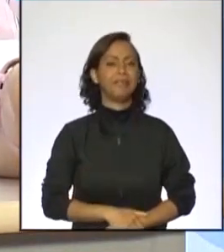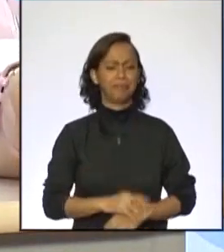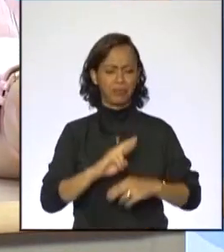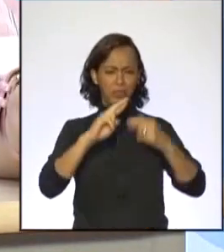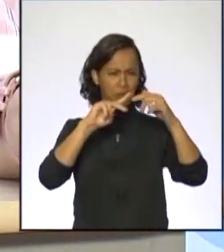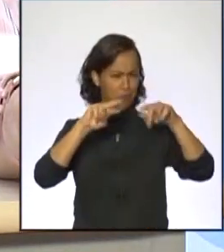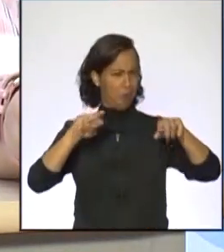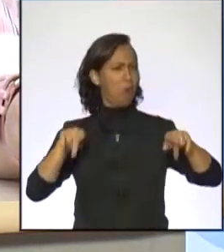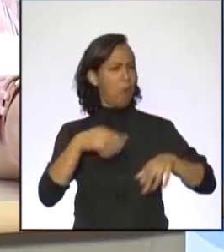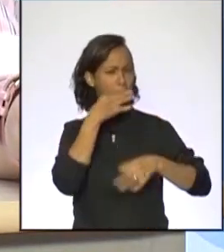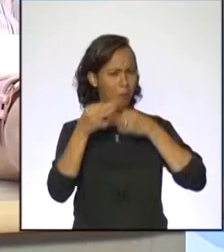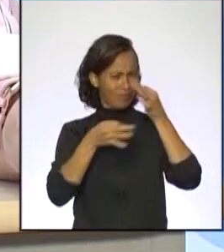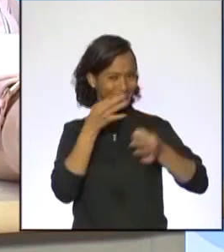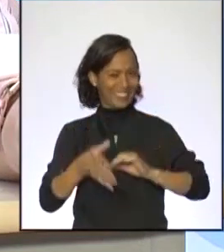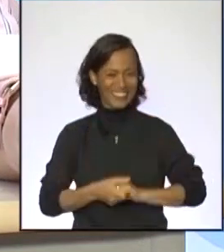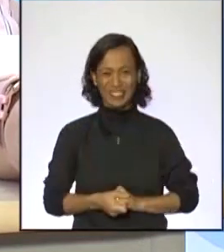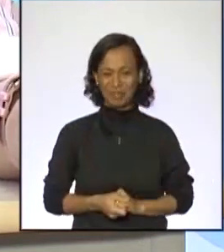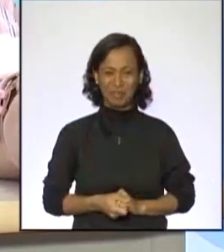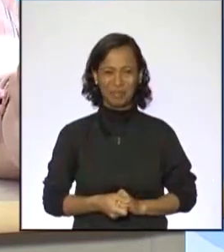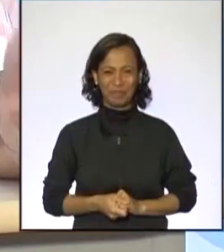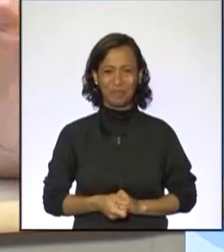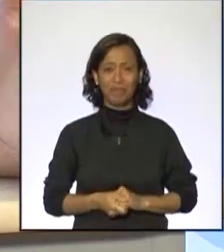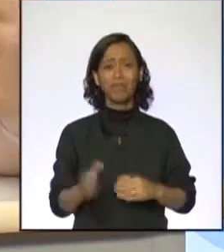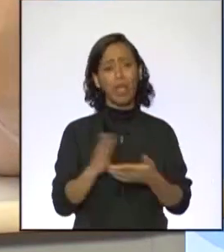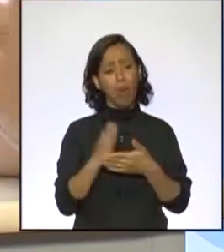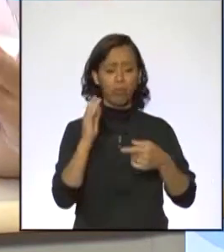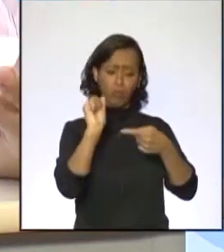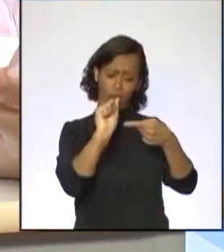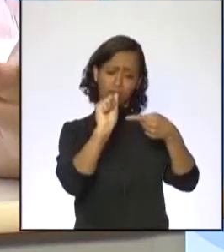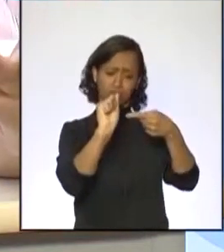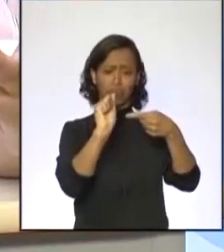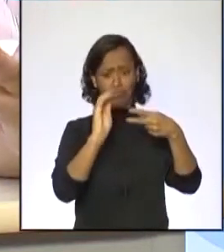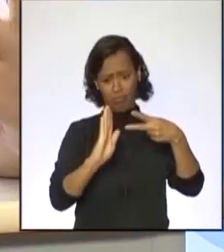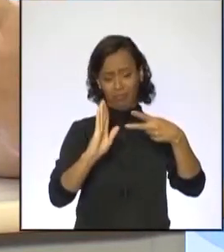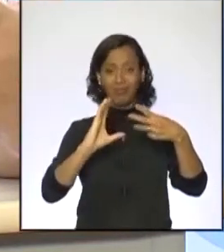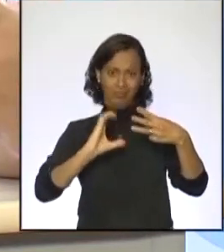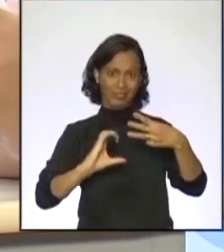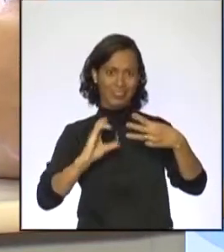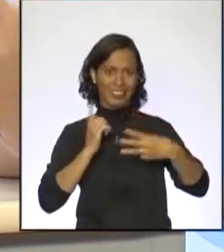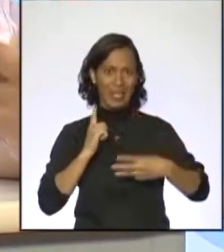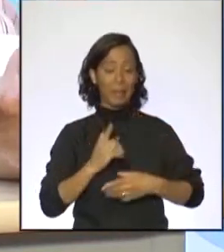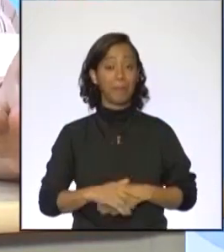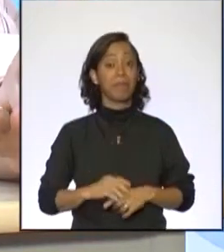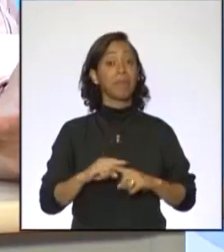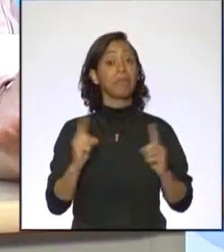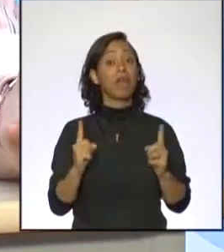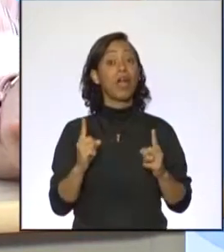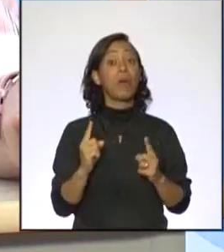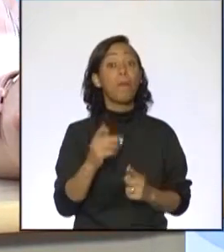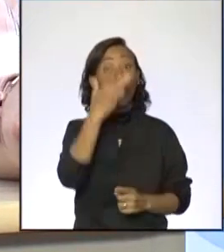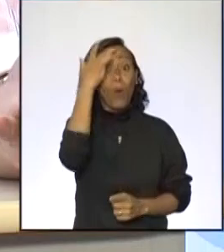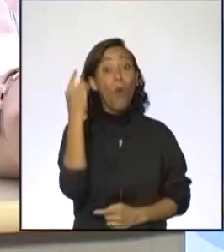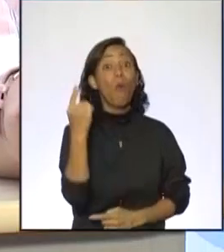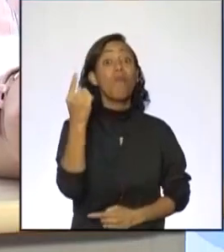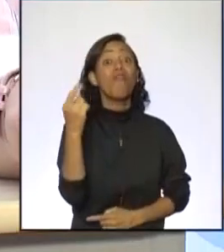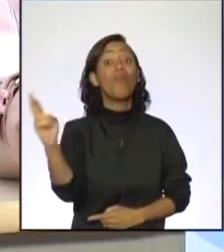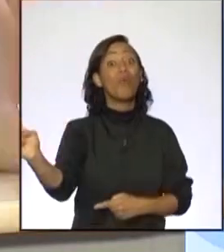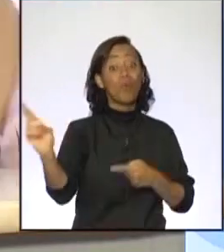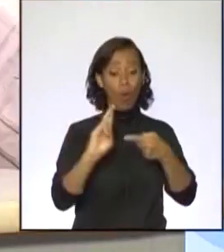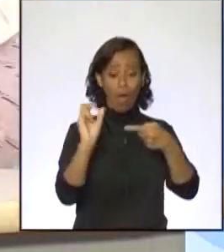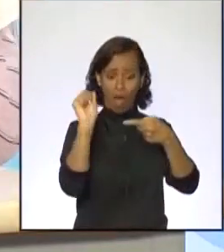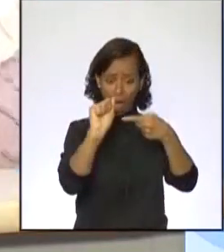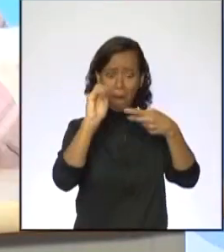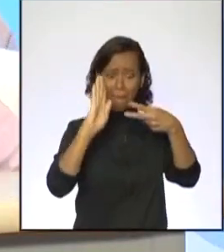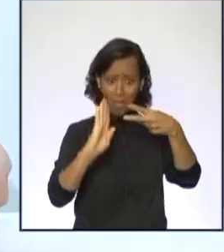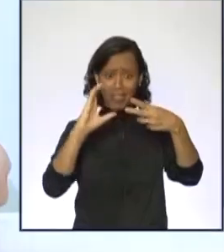variadas. Estão colocando as 3. Certo, olha, tem alguém optou que as 3 respostas podem ser válidas. Ok,